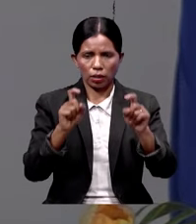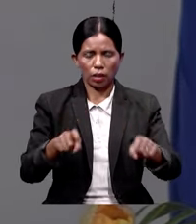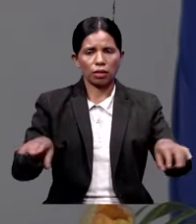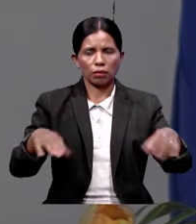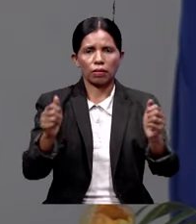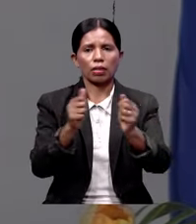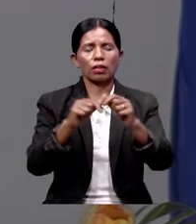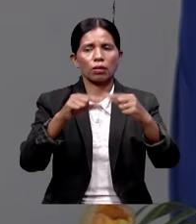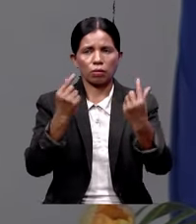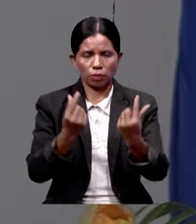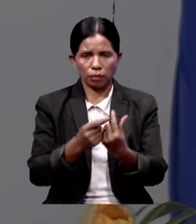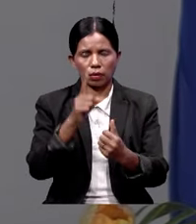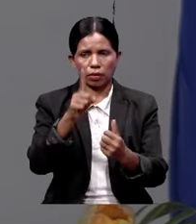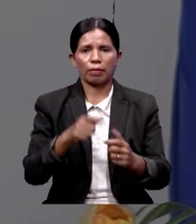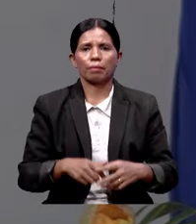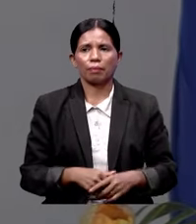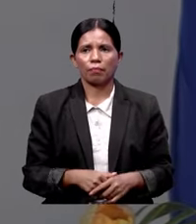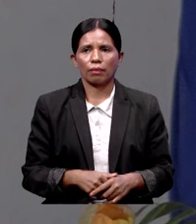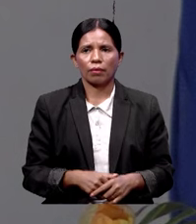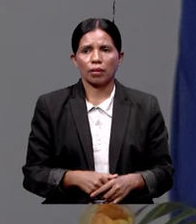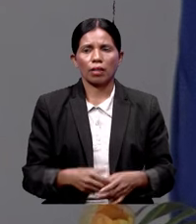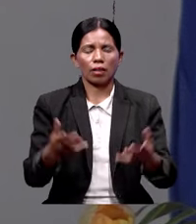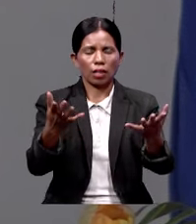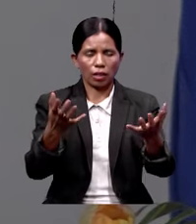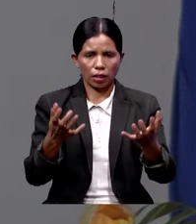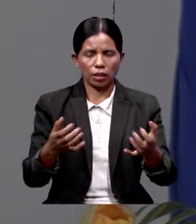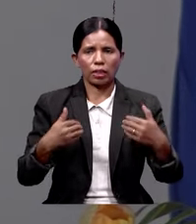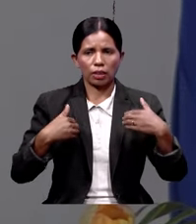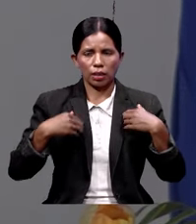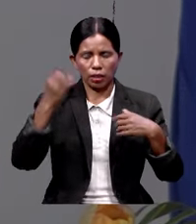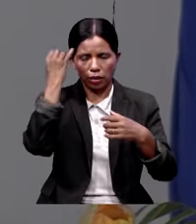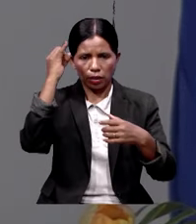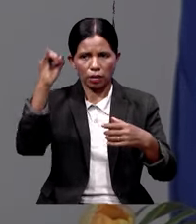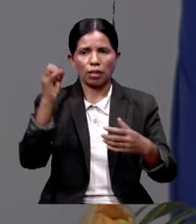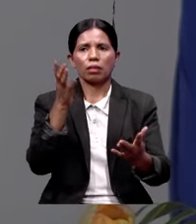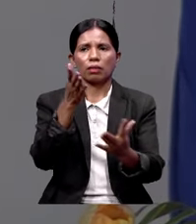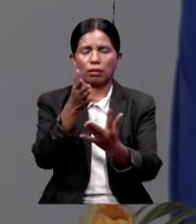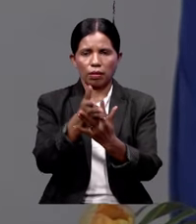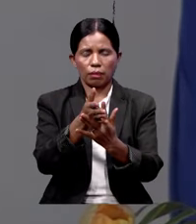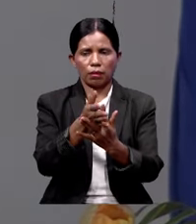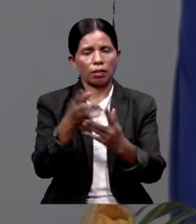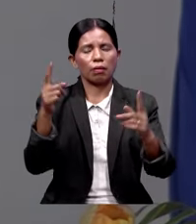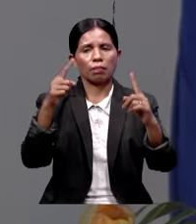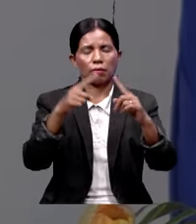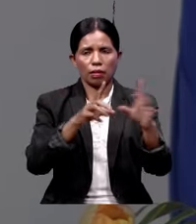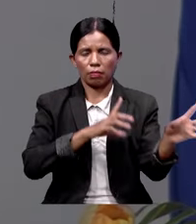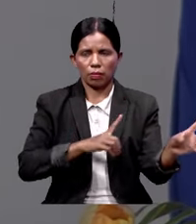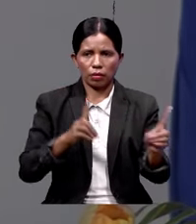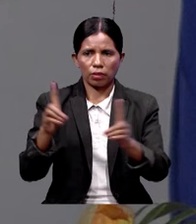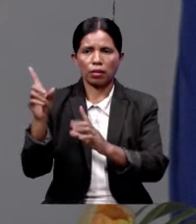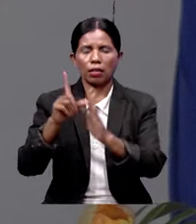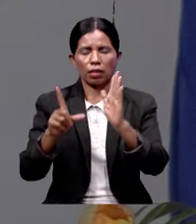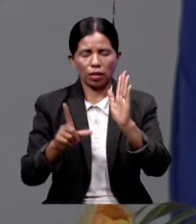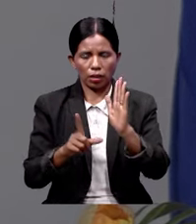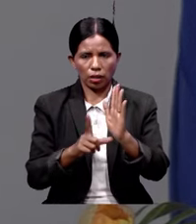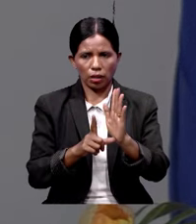equipa, a tu hakara que amei, a tu tama Bahia, implementação lei poder local